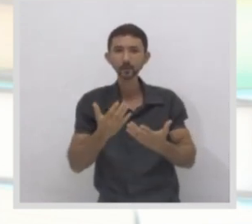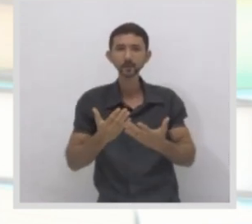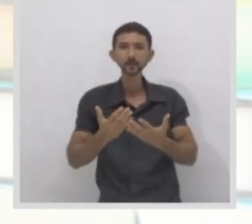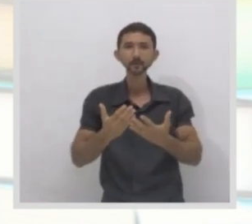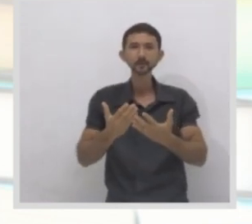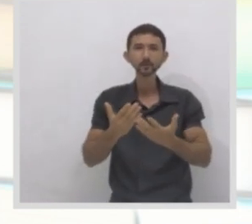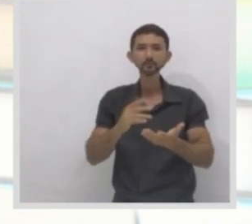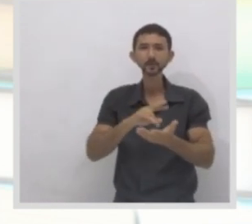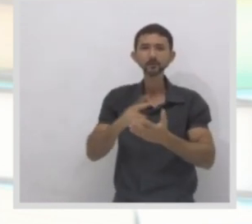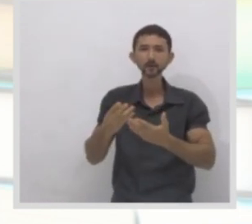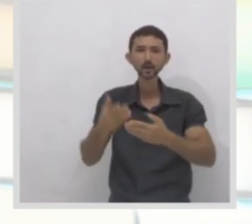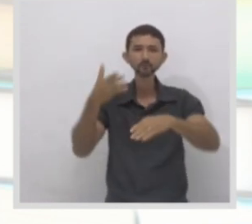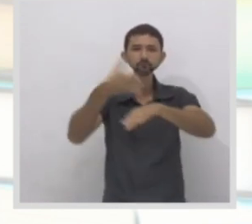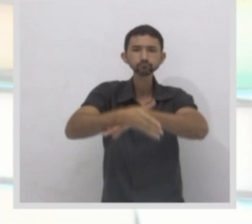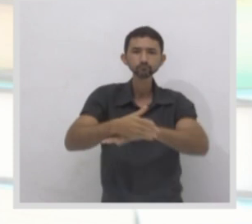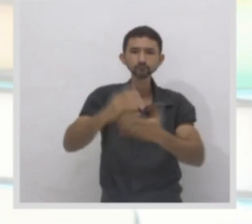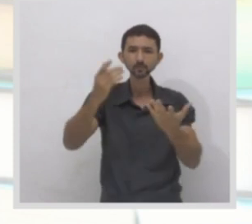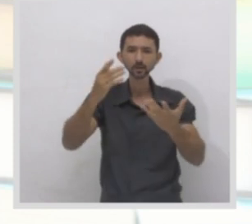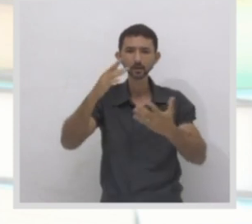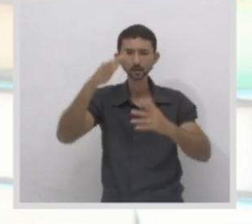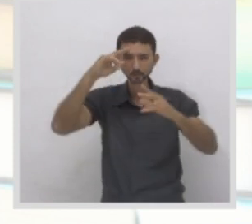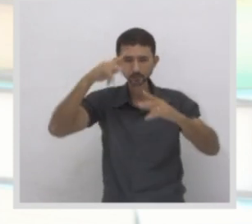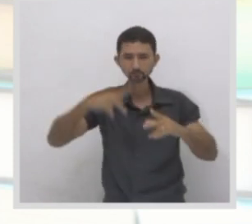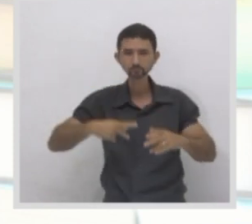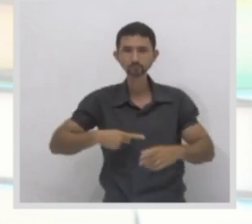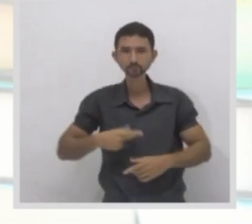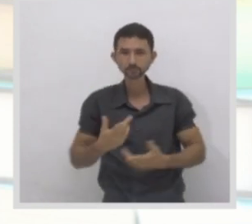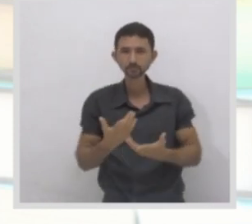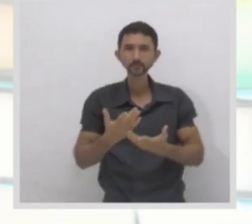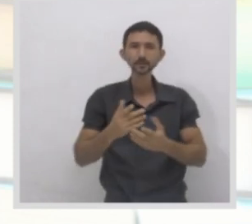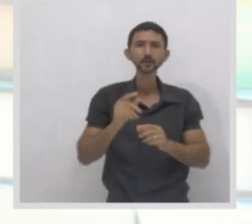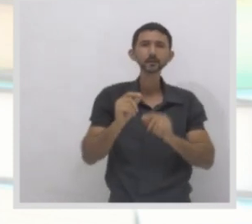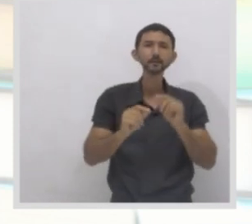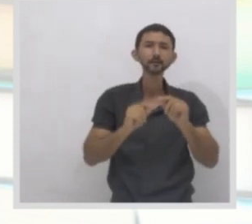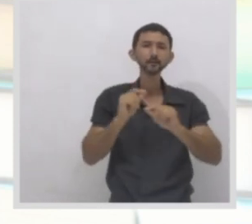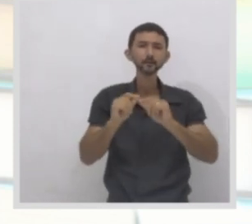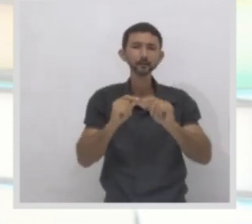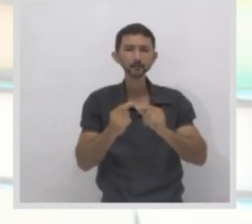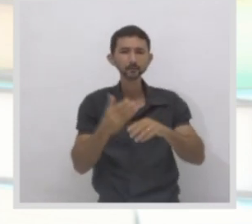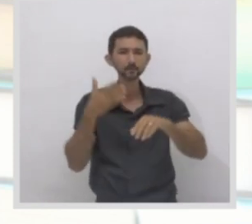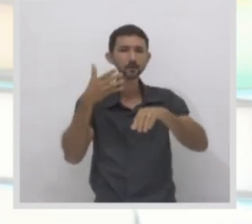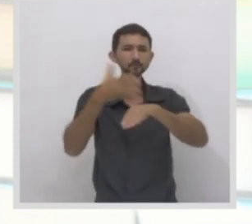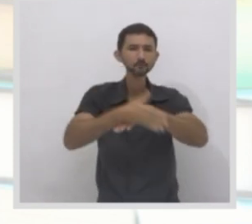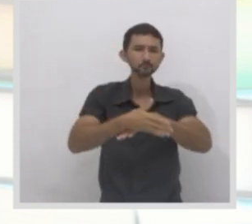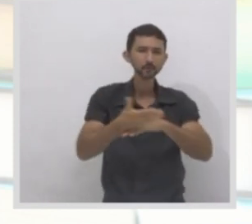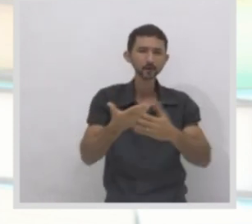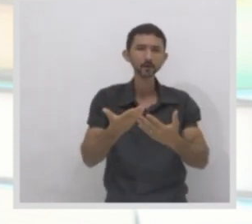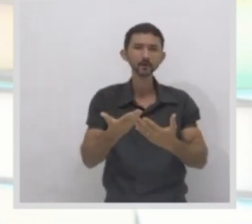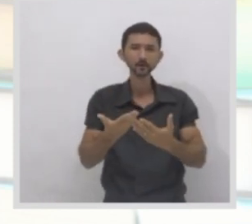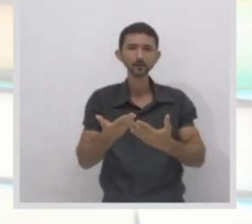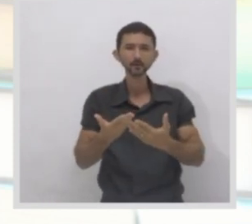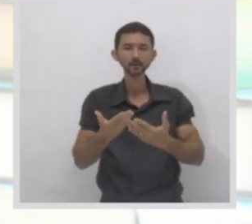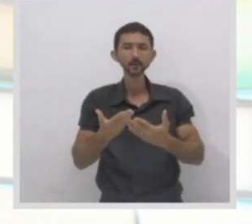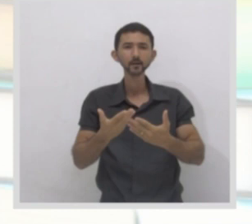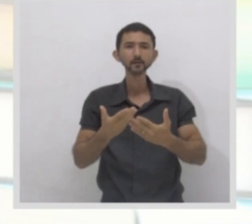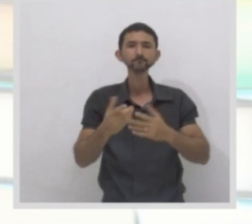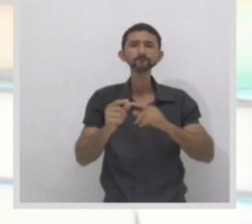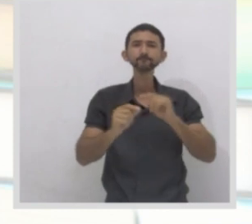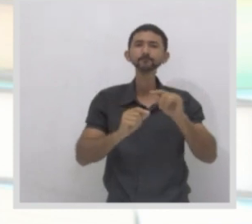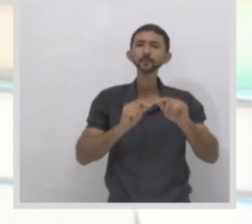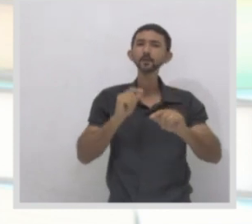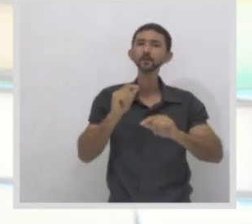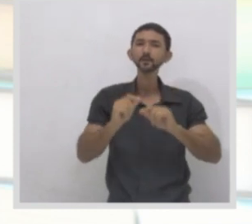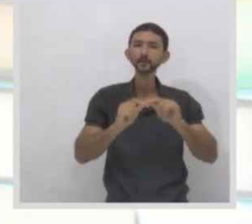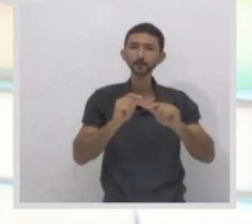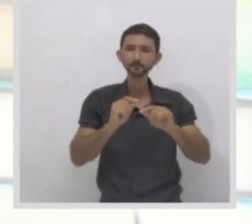nós temos a ação do homem. Essa ação do homem, né, ela